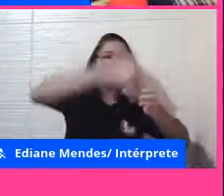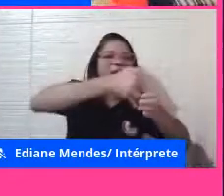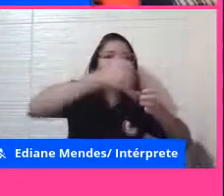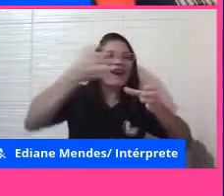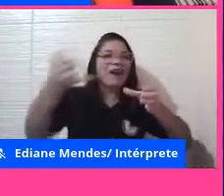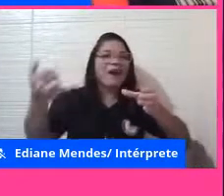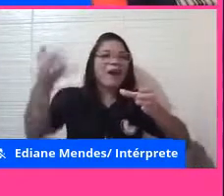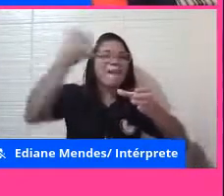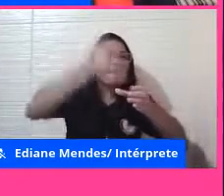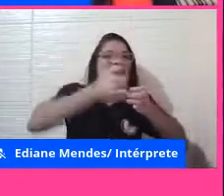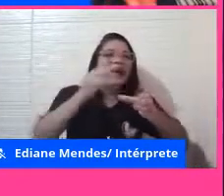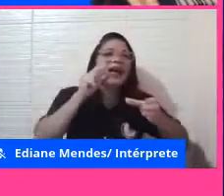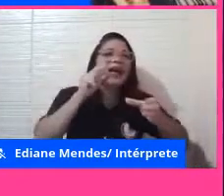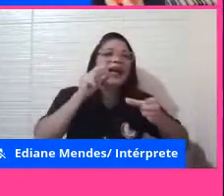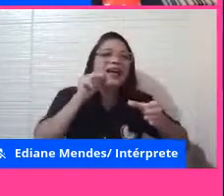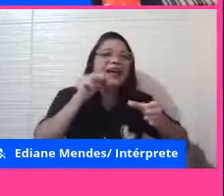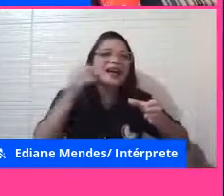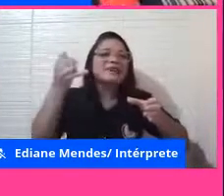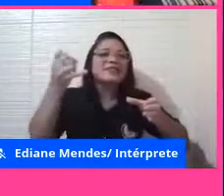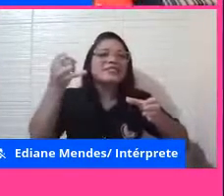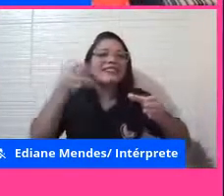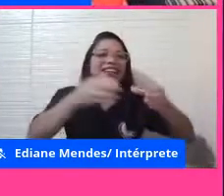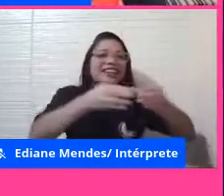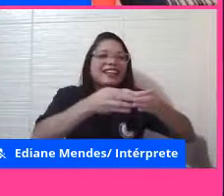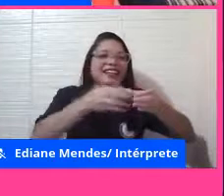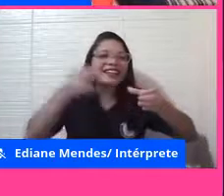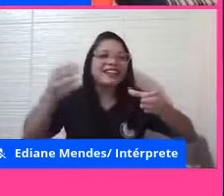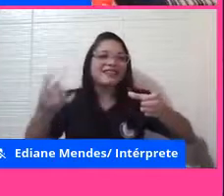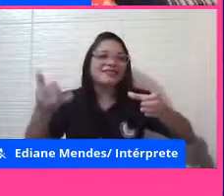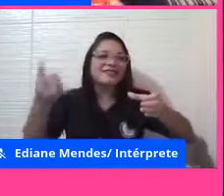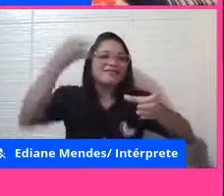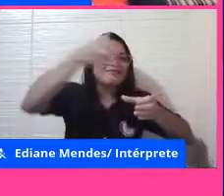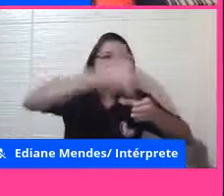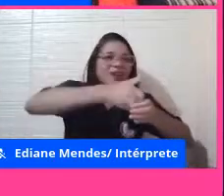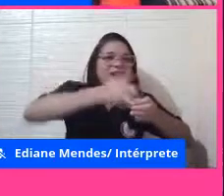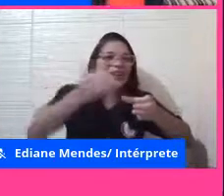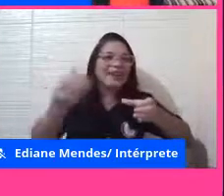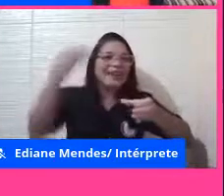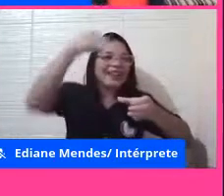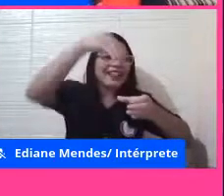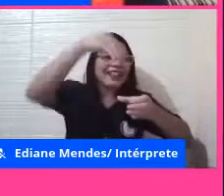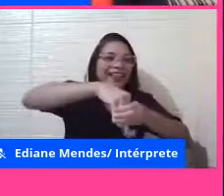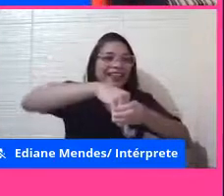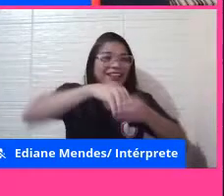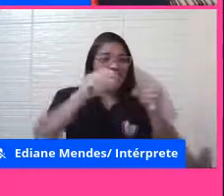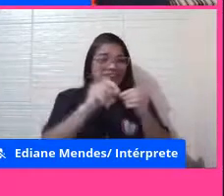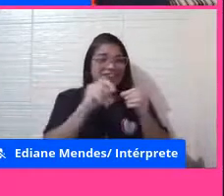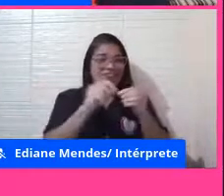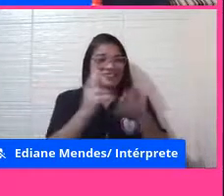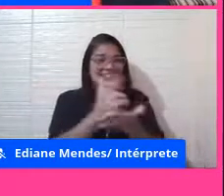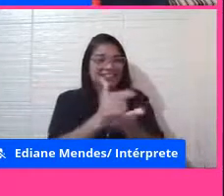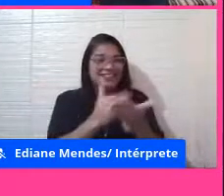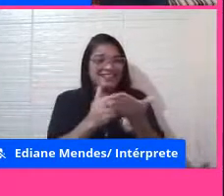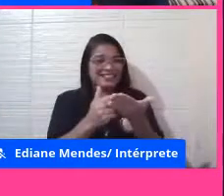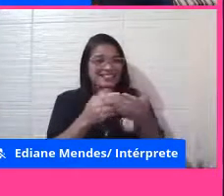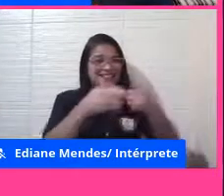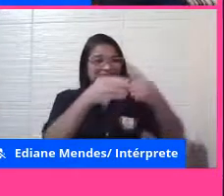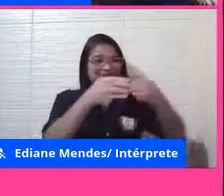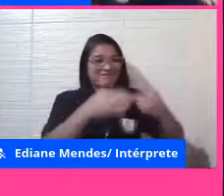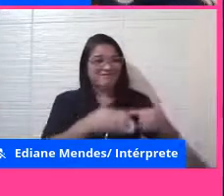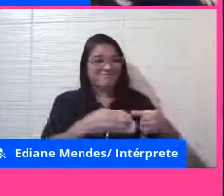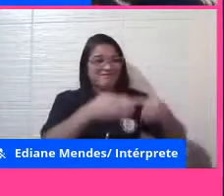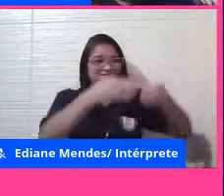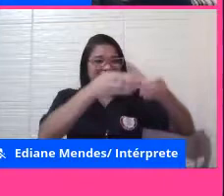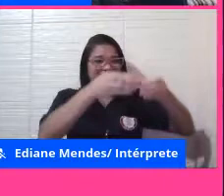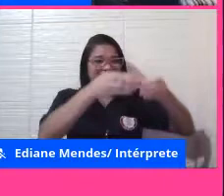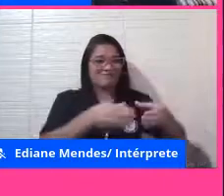a sua caneta. Então, a gente vai colocar um porta-caneta. A gente vai fazer o desenho de um porta-caneta parecido com esse, né? E eu